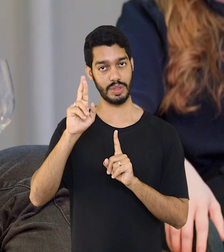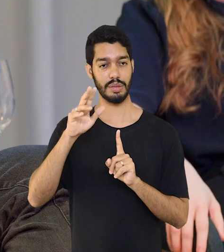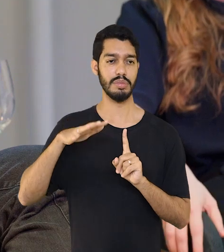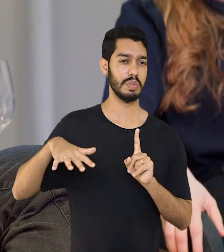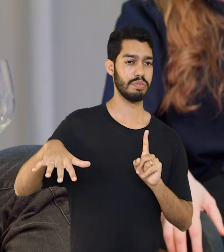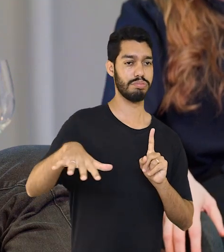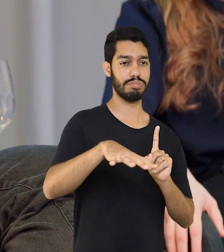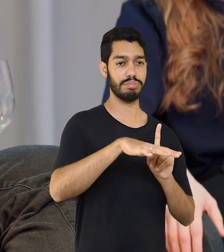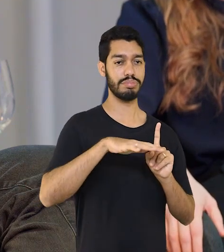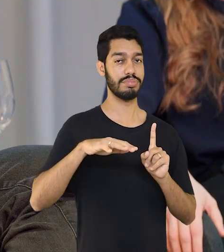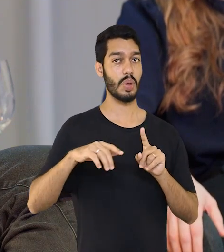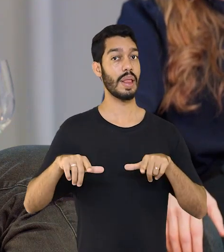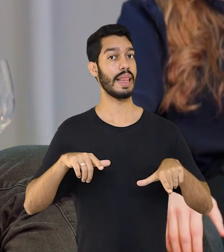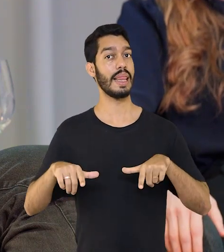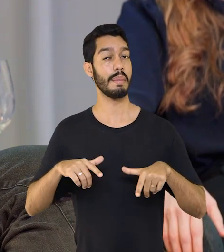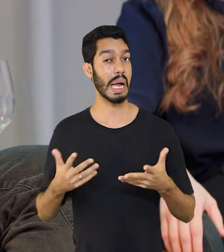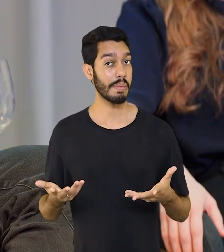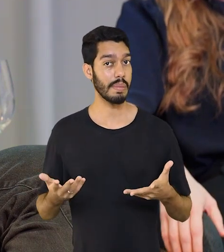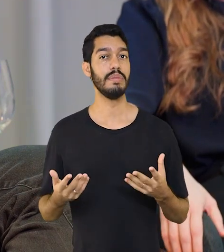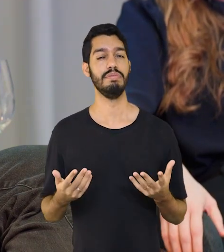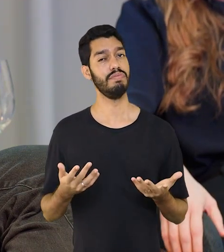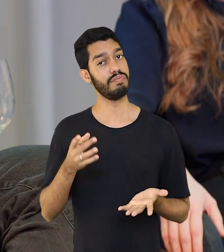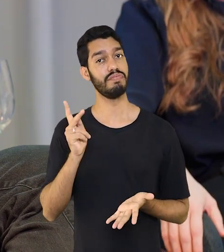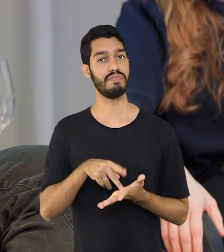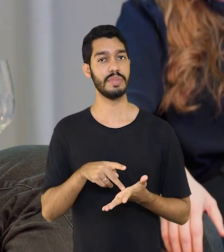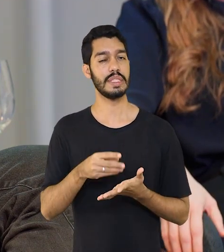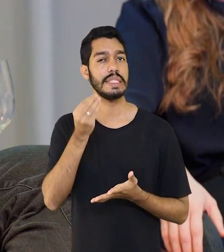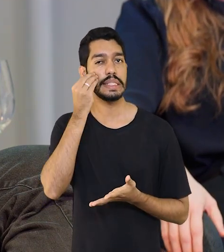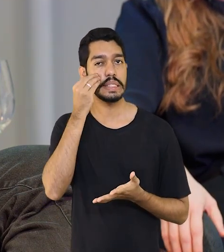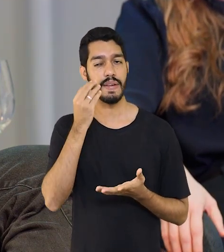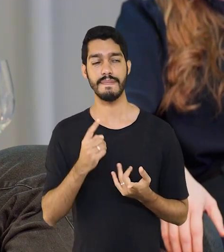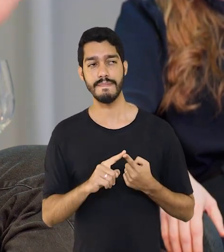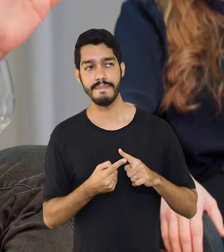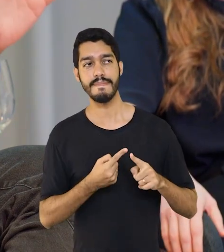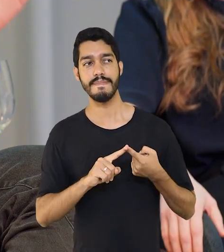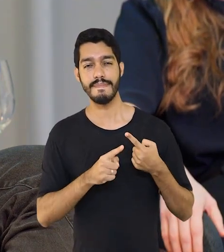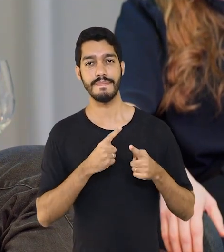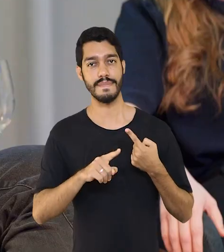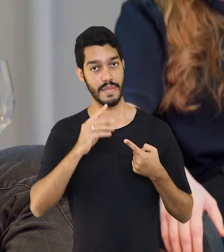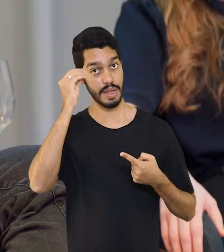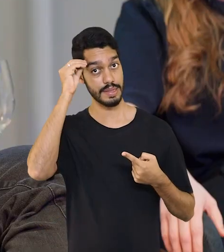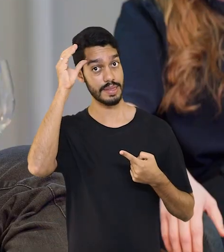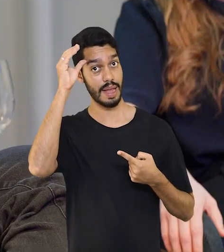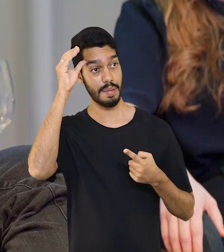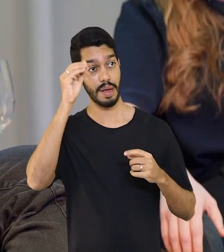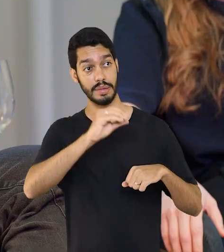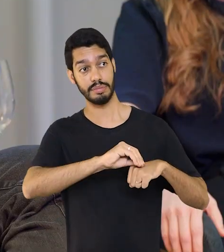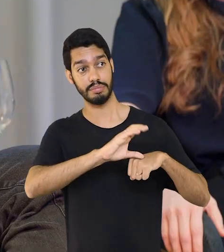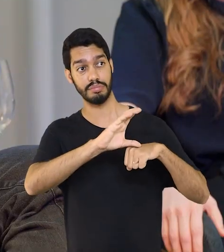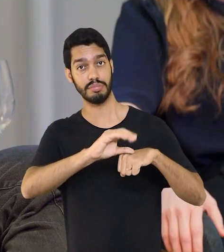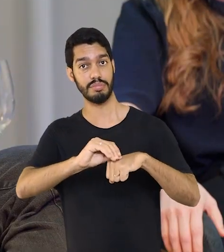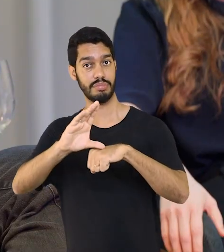desse ecossistema que trabalha justamente tentando articular esses saberes, tentando